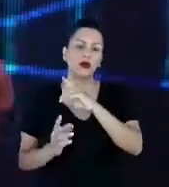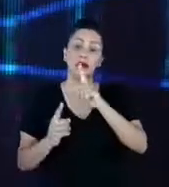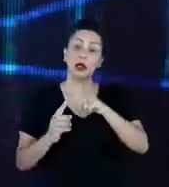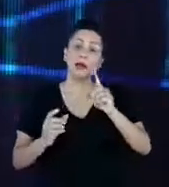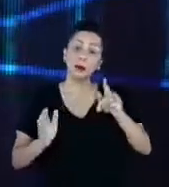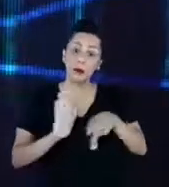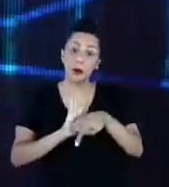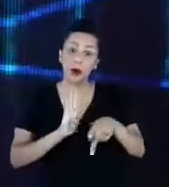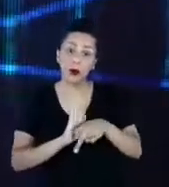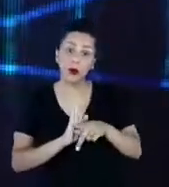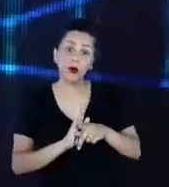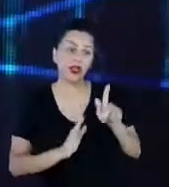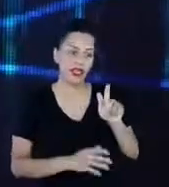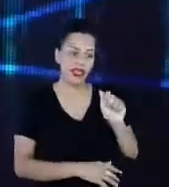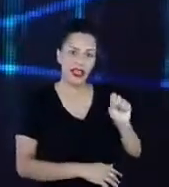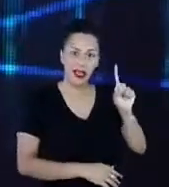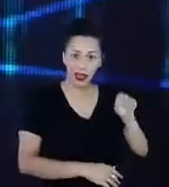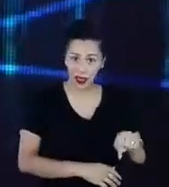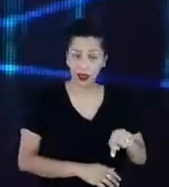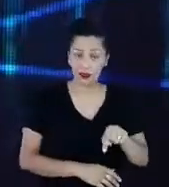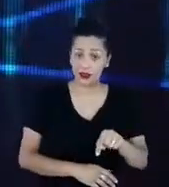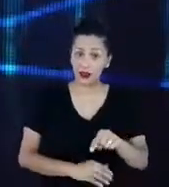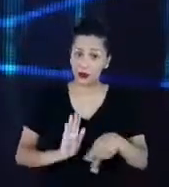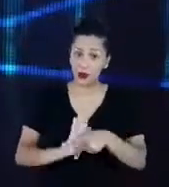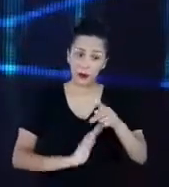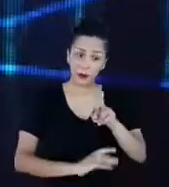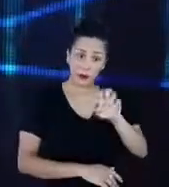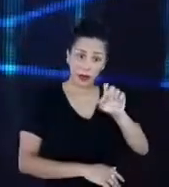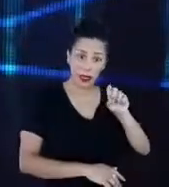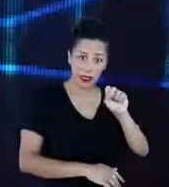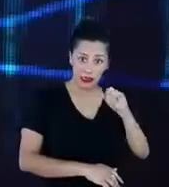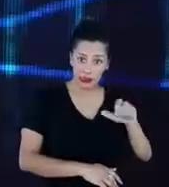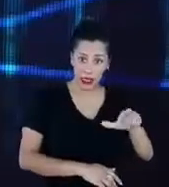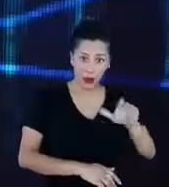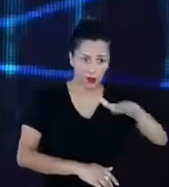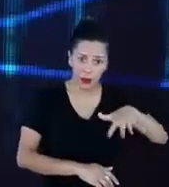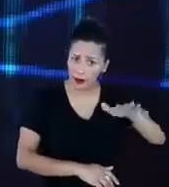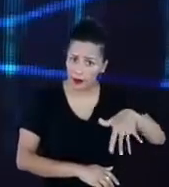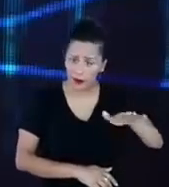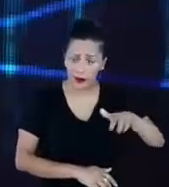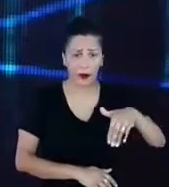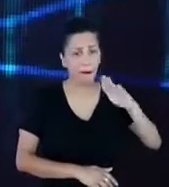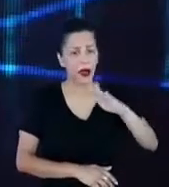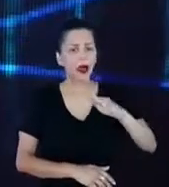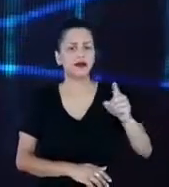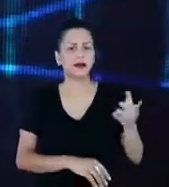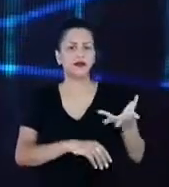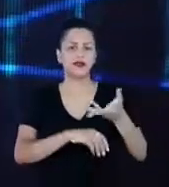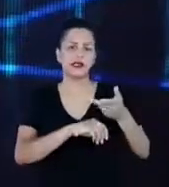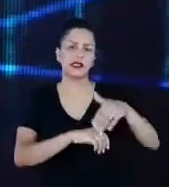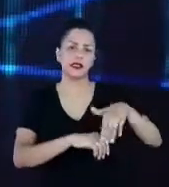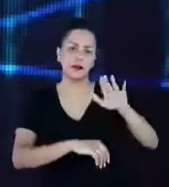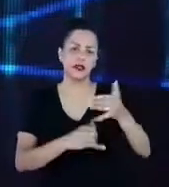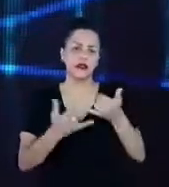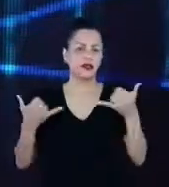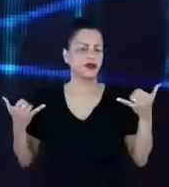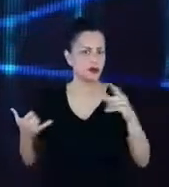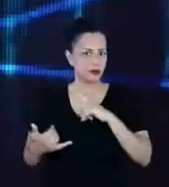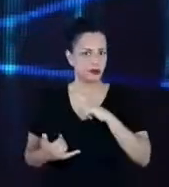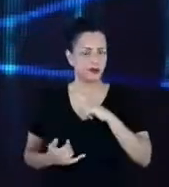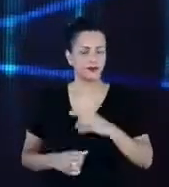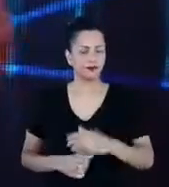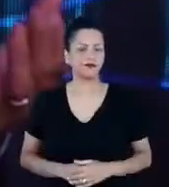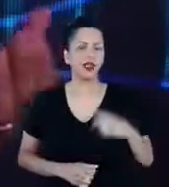o gás do pré-sal, que vai produzir energia muito mais barata e com maior eficiência energética. O deputado falou agora há